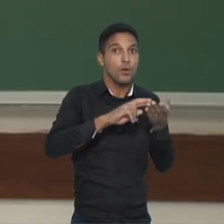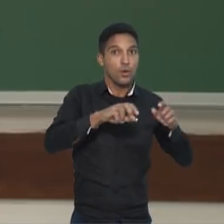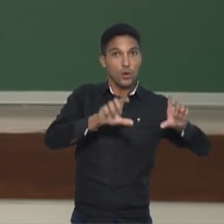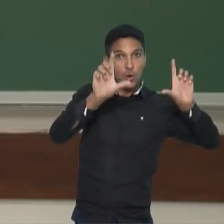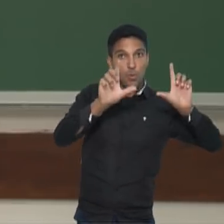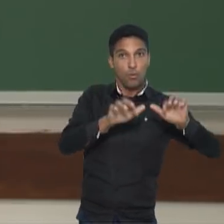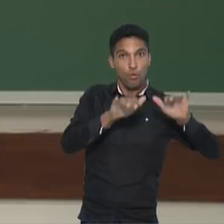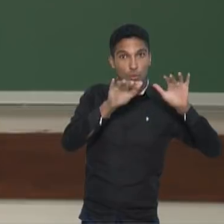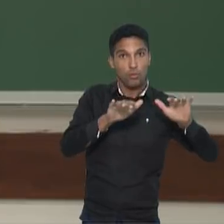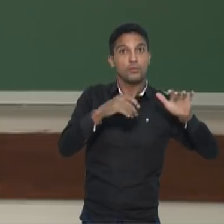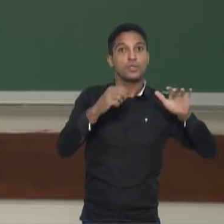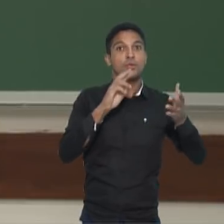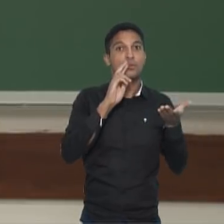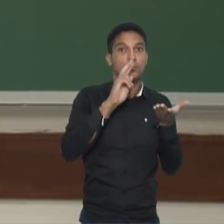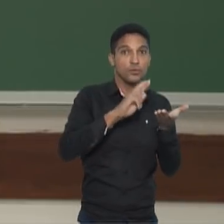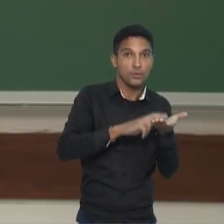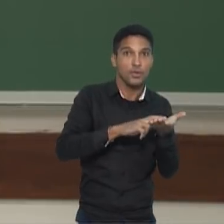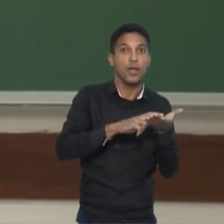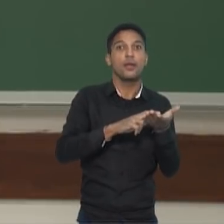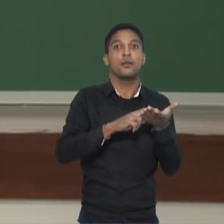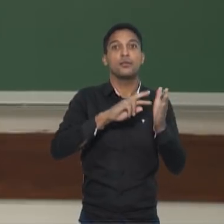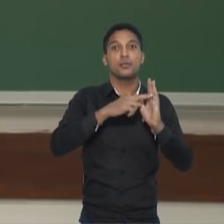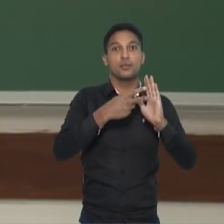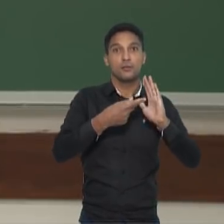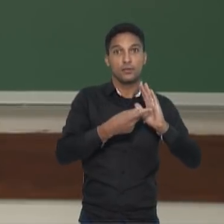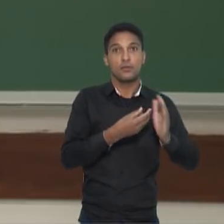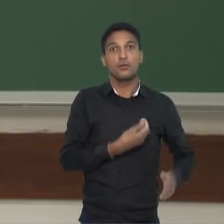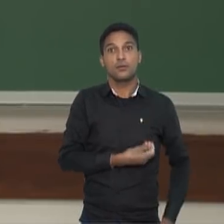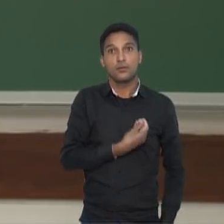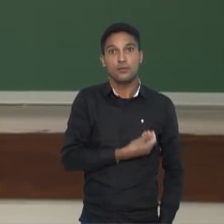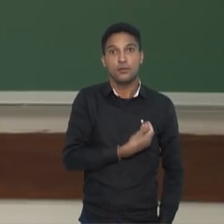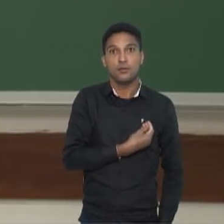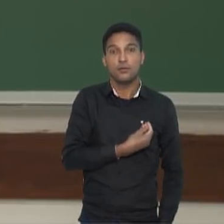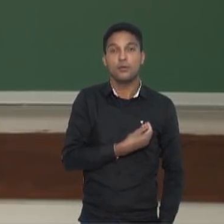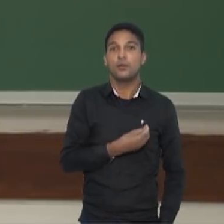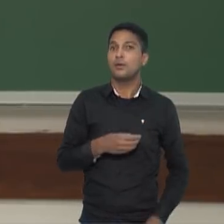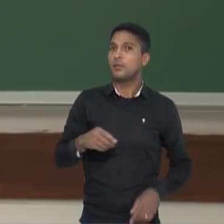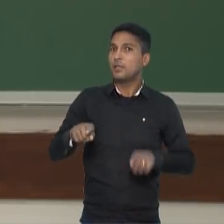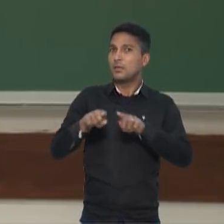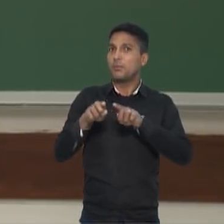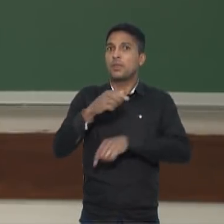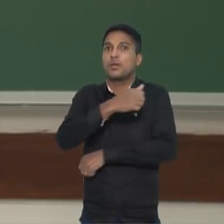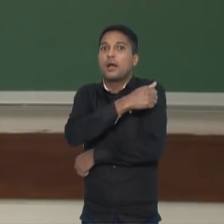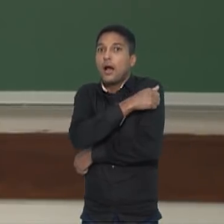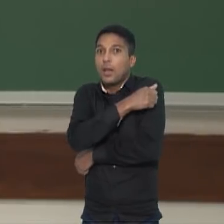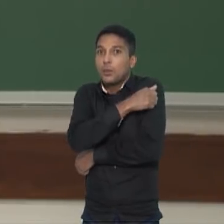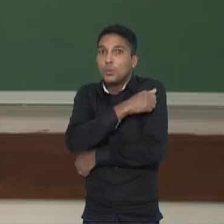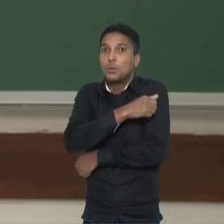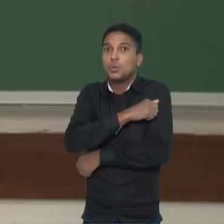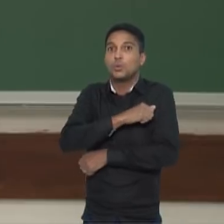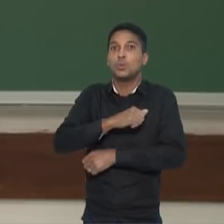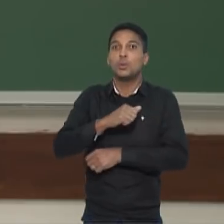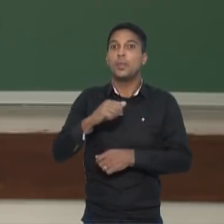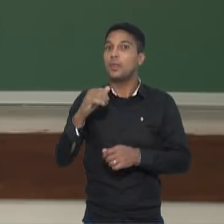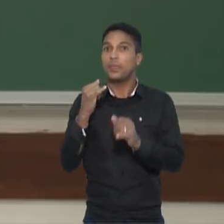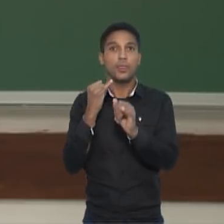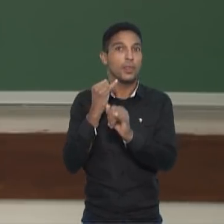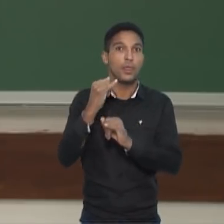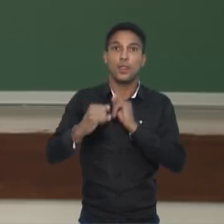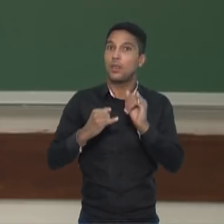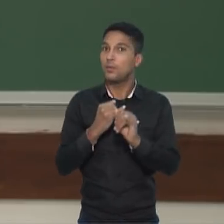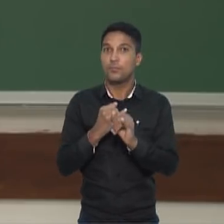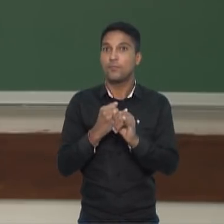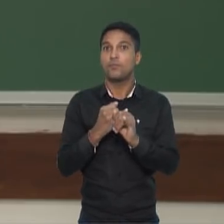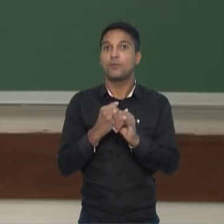anotem lá as questões. Também, para quem pega nos colégios as atividades, também,